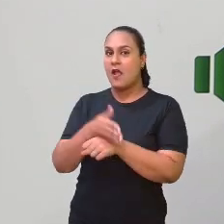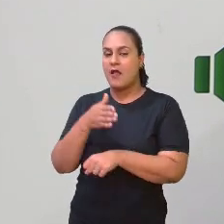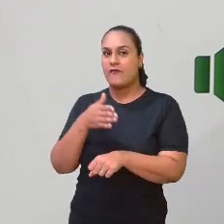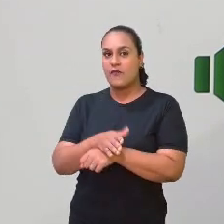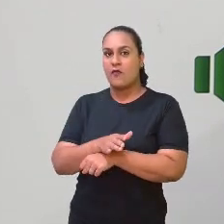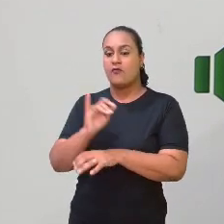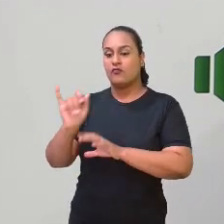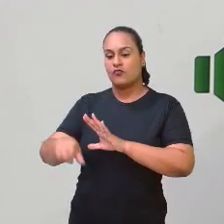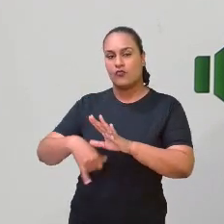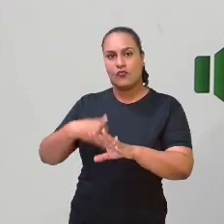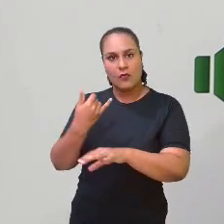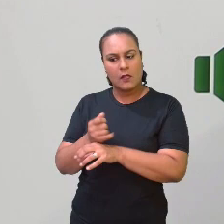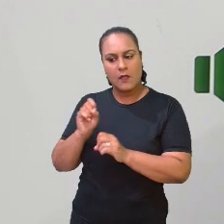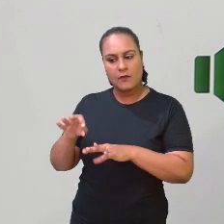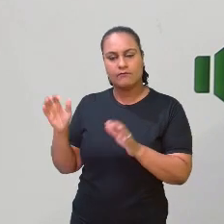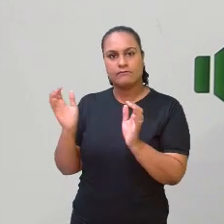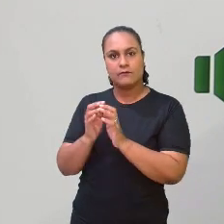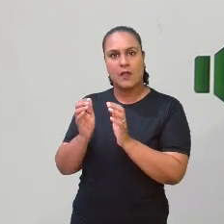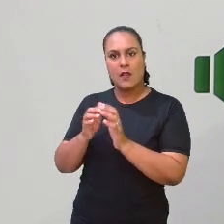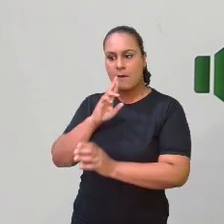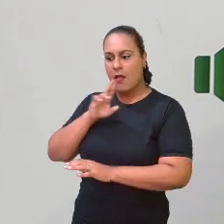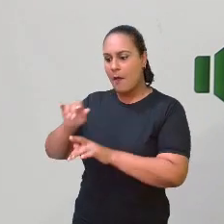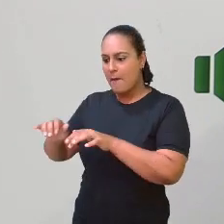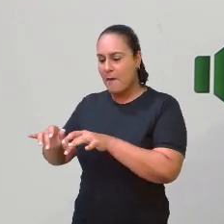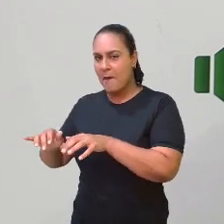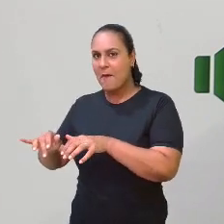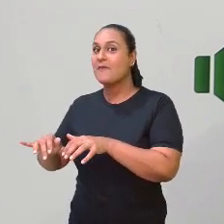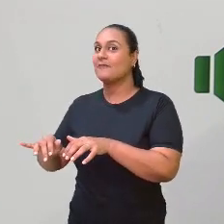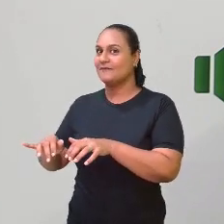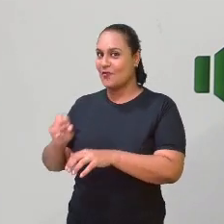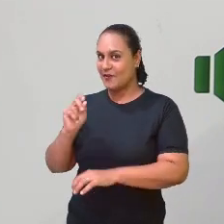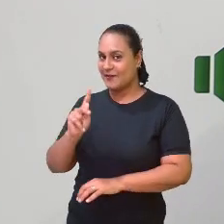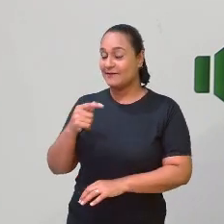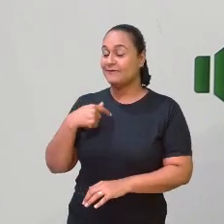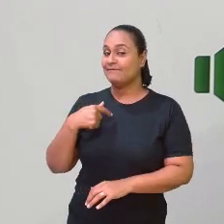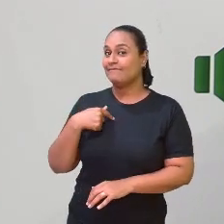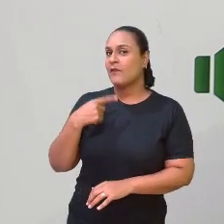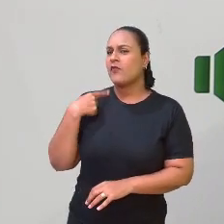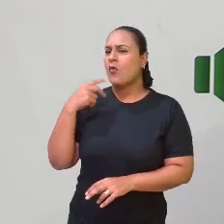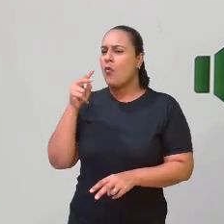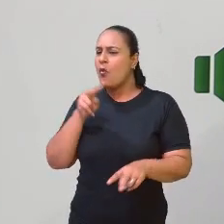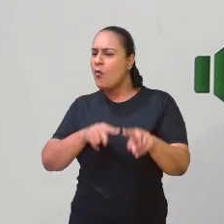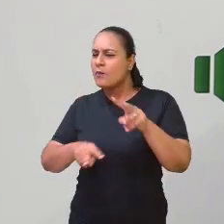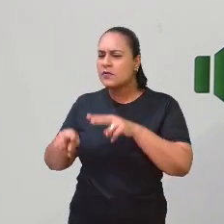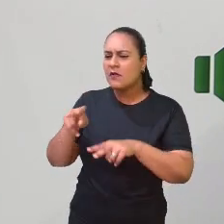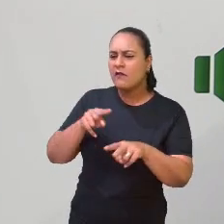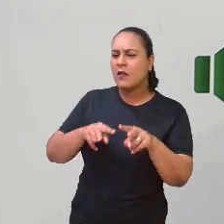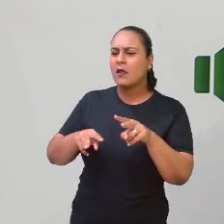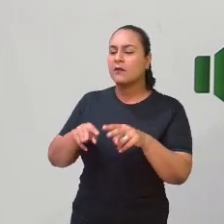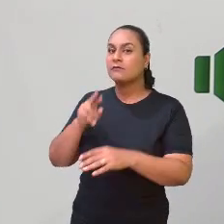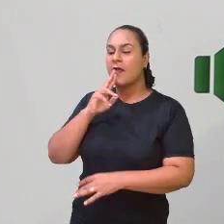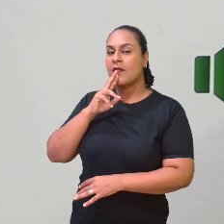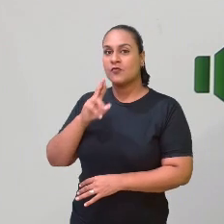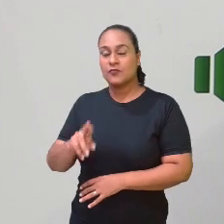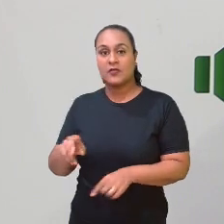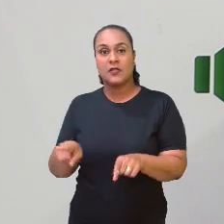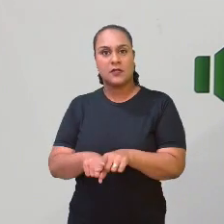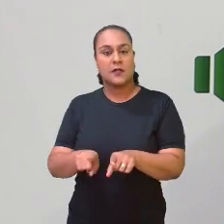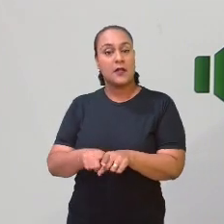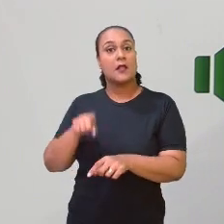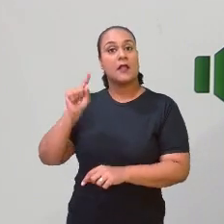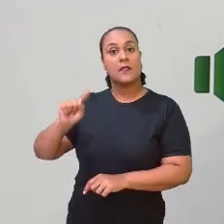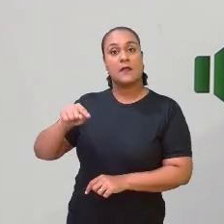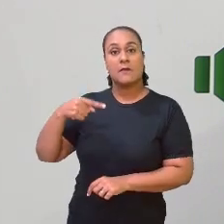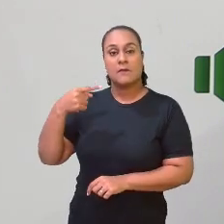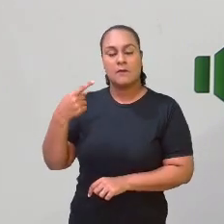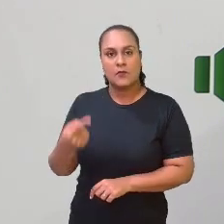Educa Recife e responde, beleza? Eu vou estar lá observando, respondendo. Posteriormente